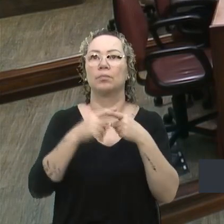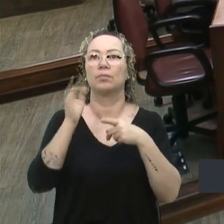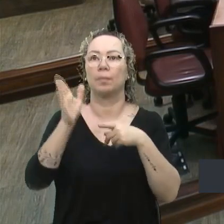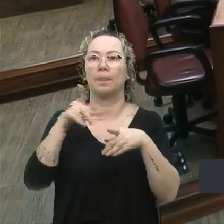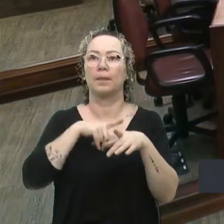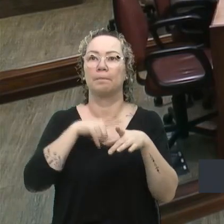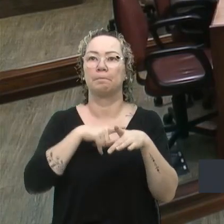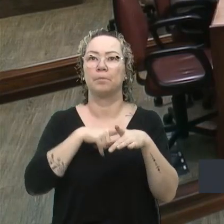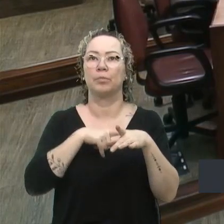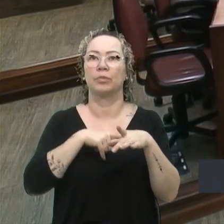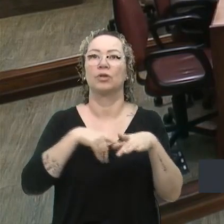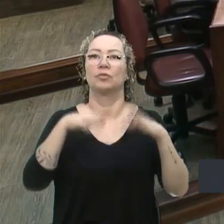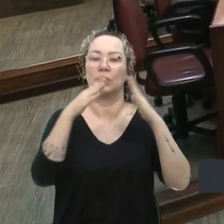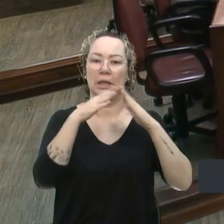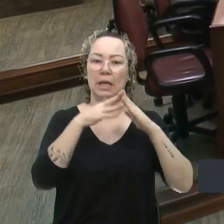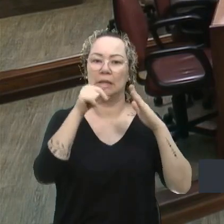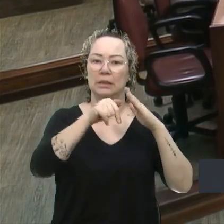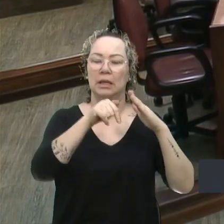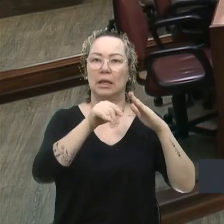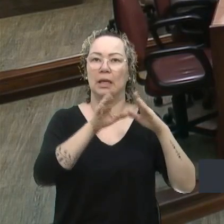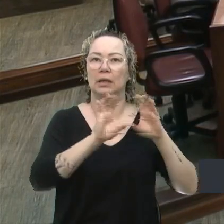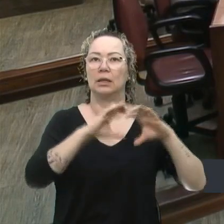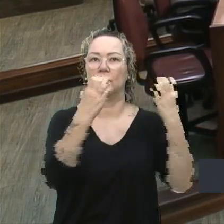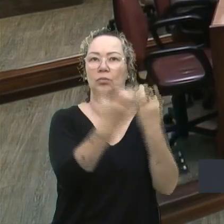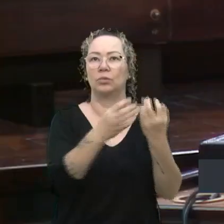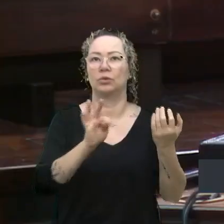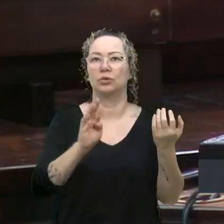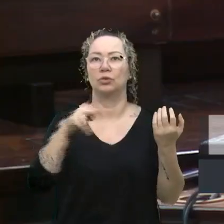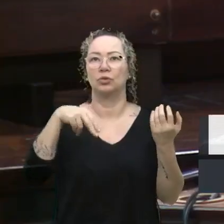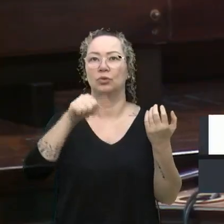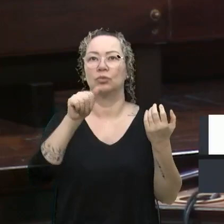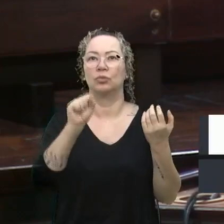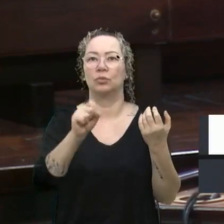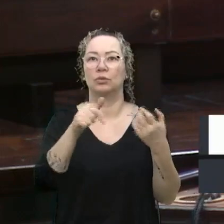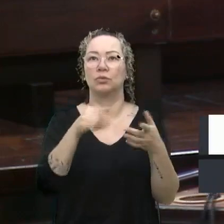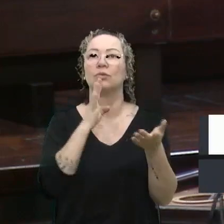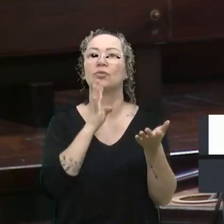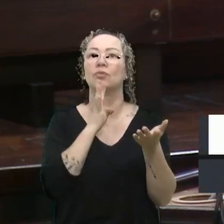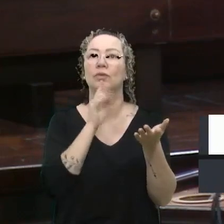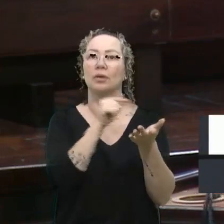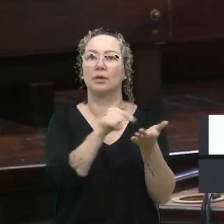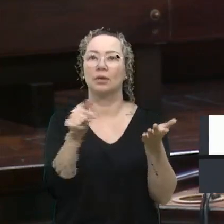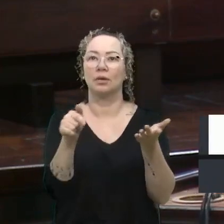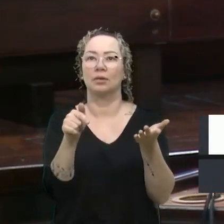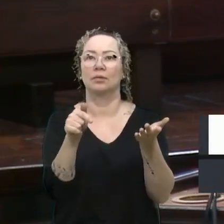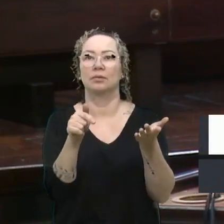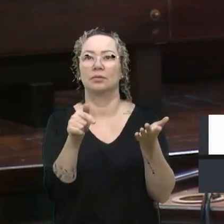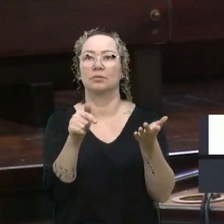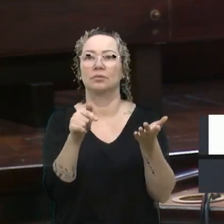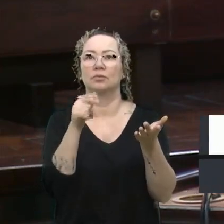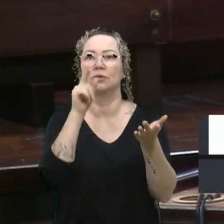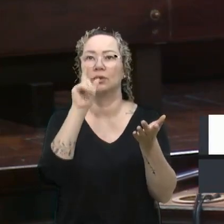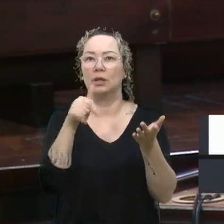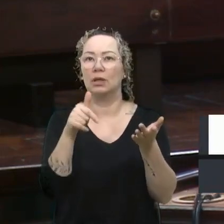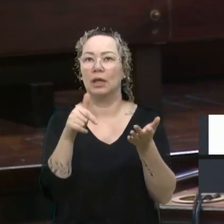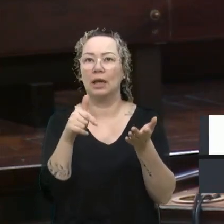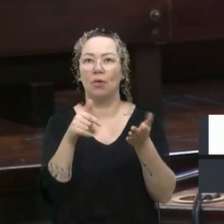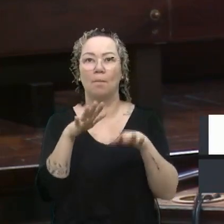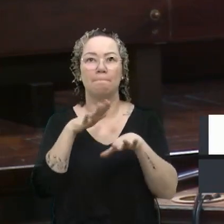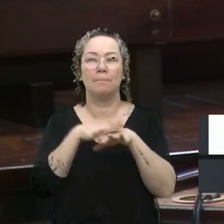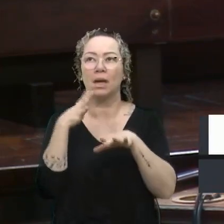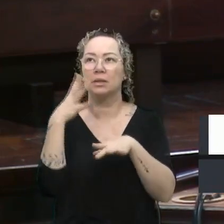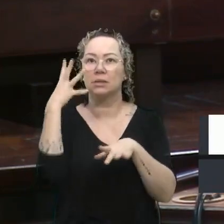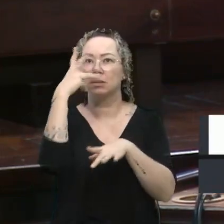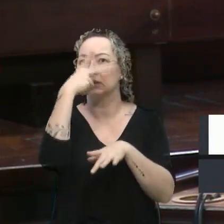em Tunas Altas. Qual tive a oportunidade de conhecer esse traçado aqui, e será um traçado dos mais lindos